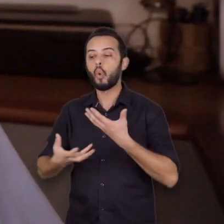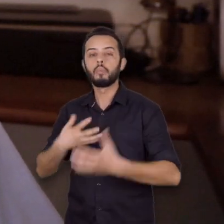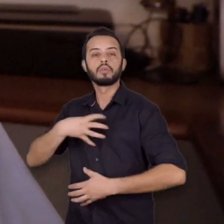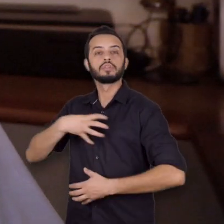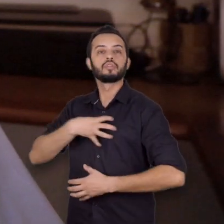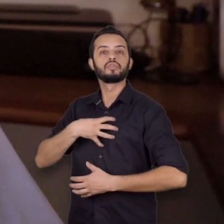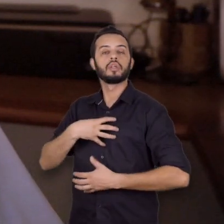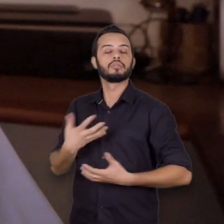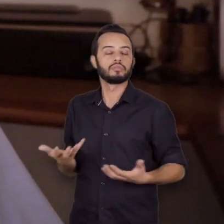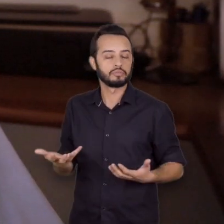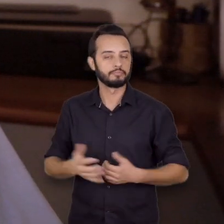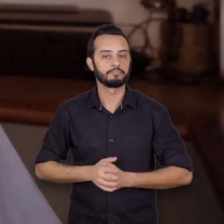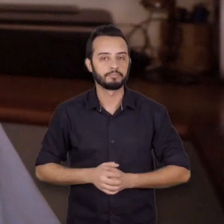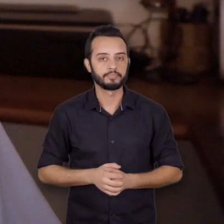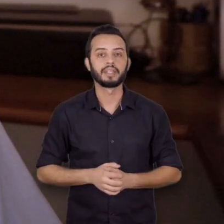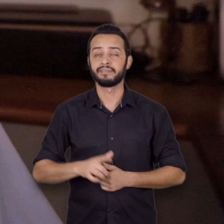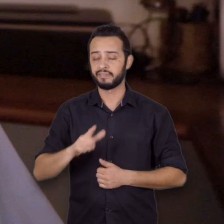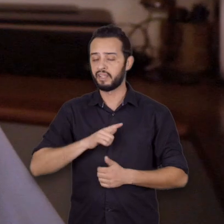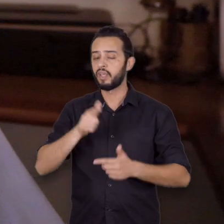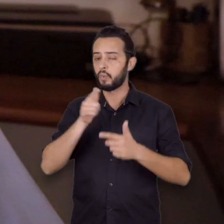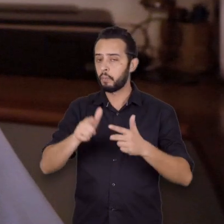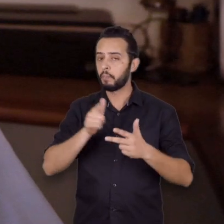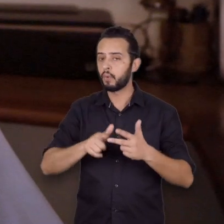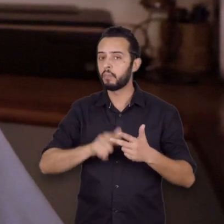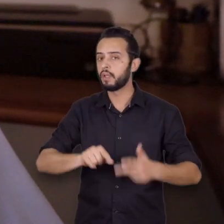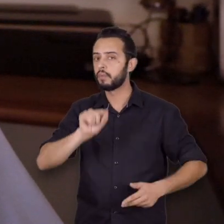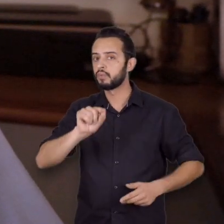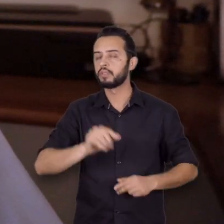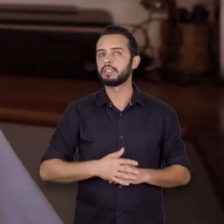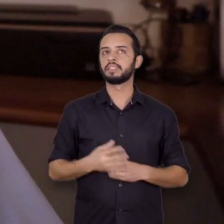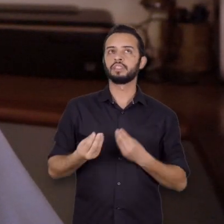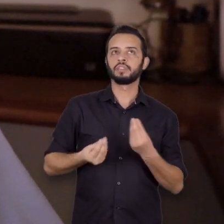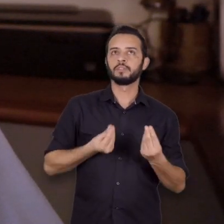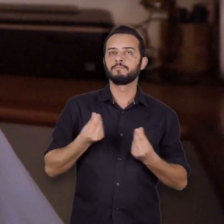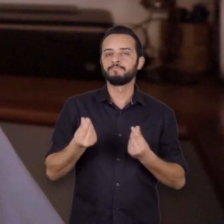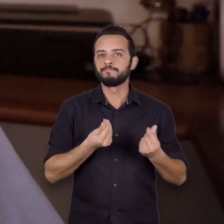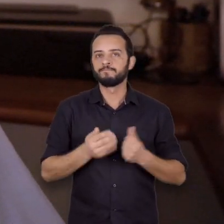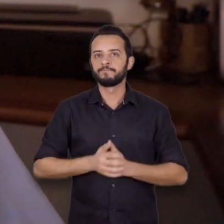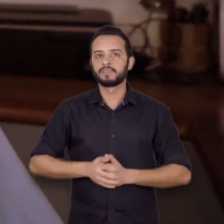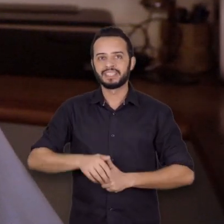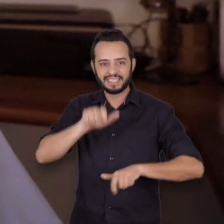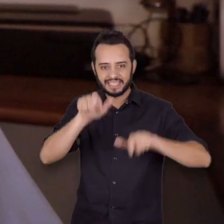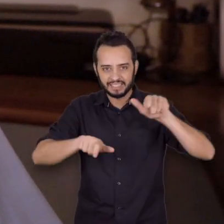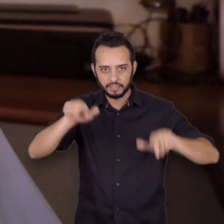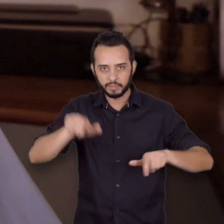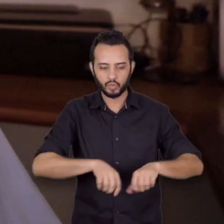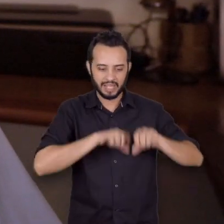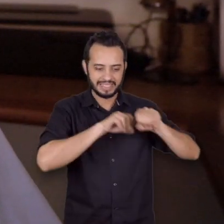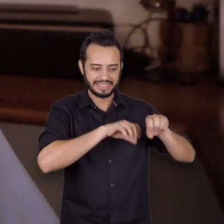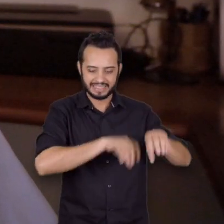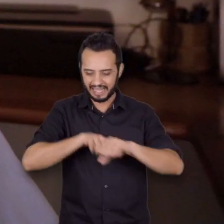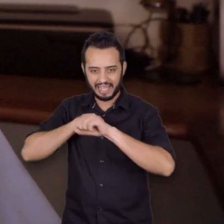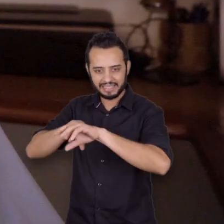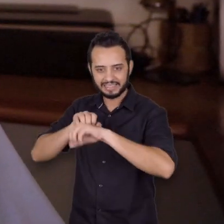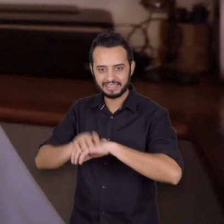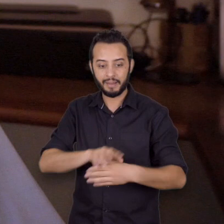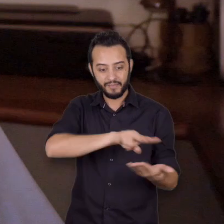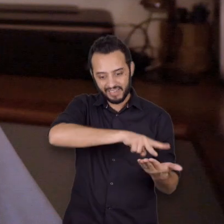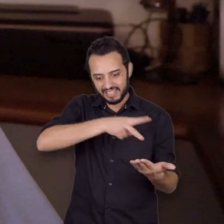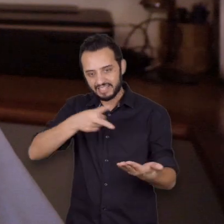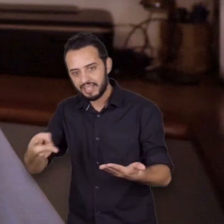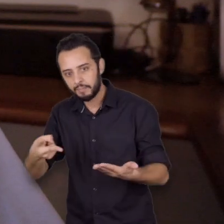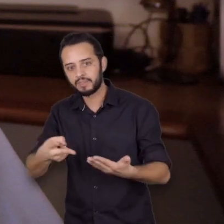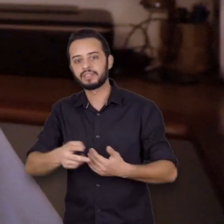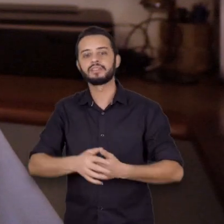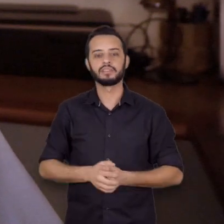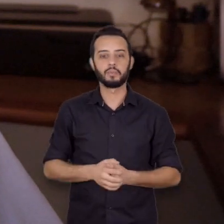diante. Existe aí um problema, né? De você realmente formar essas pessoas no sentido que